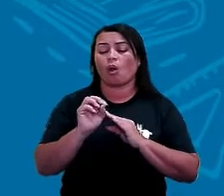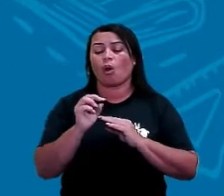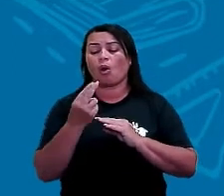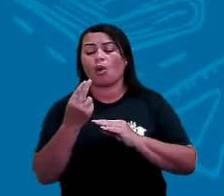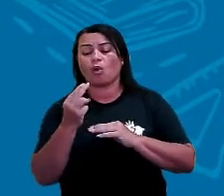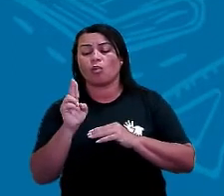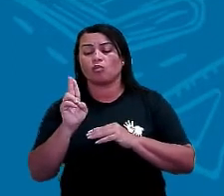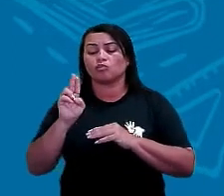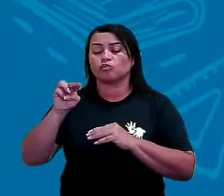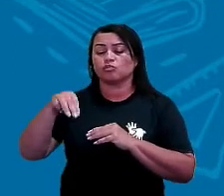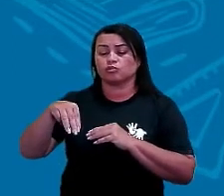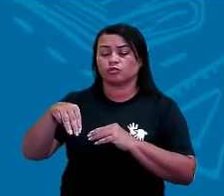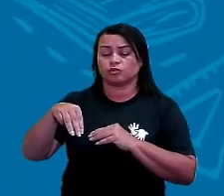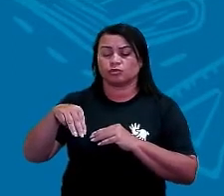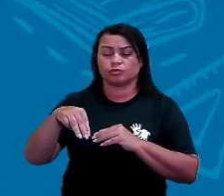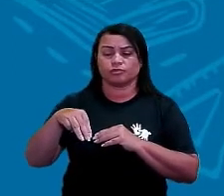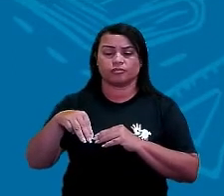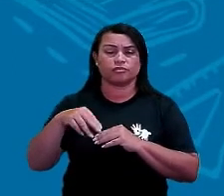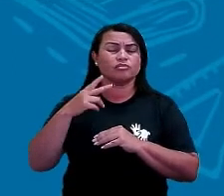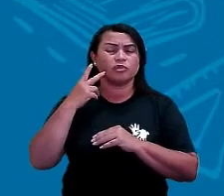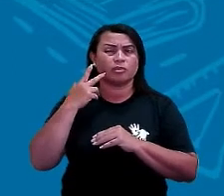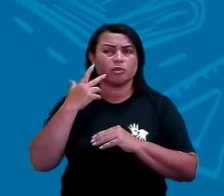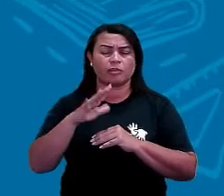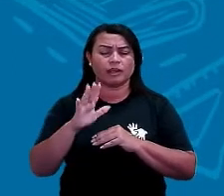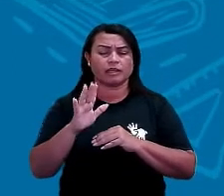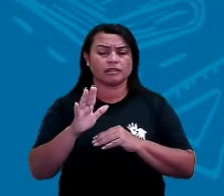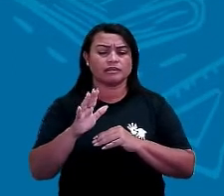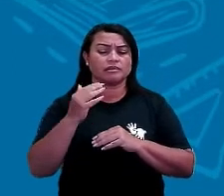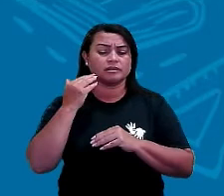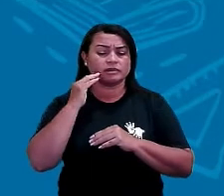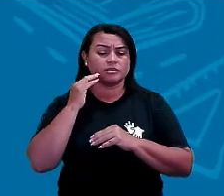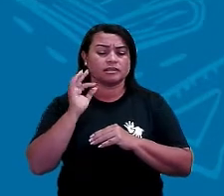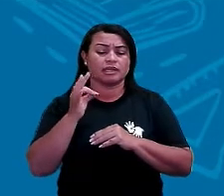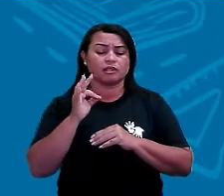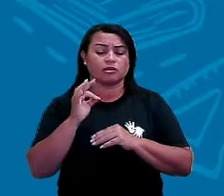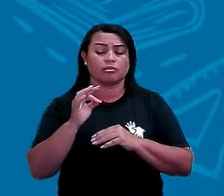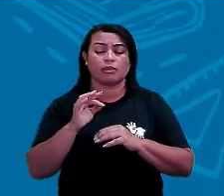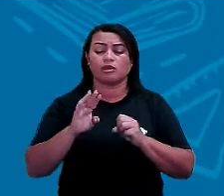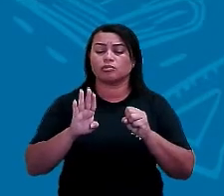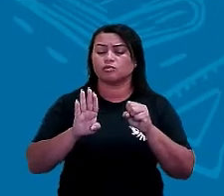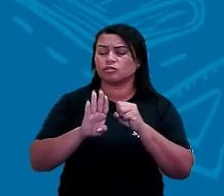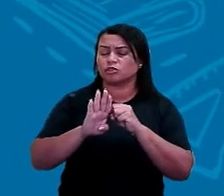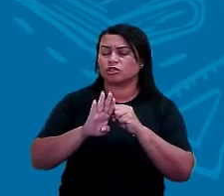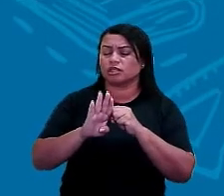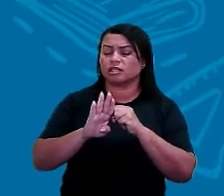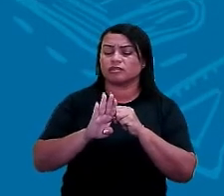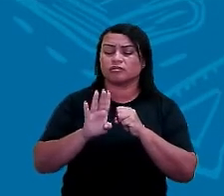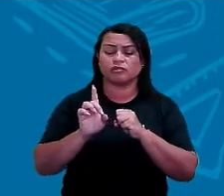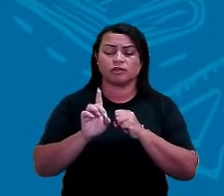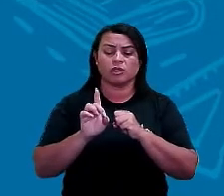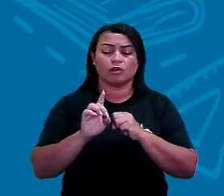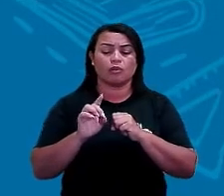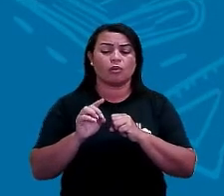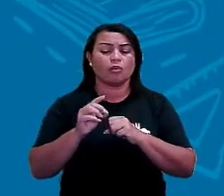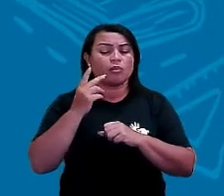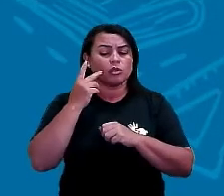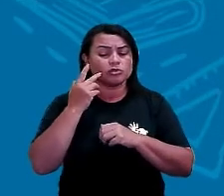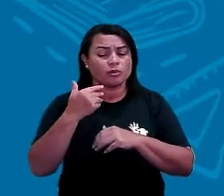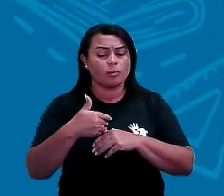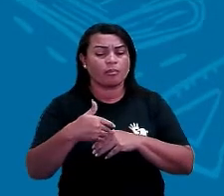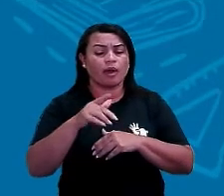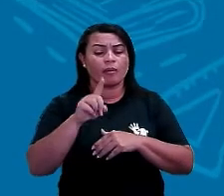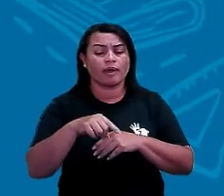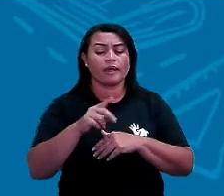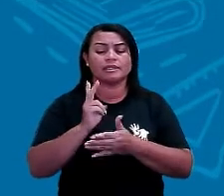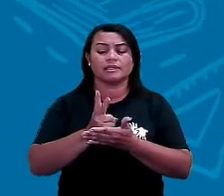não quando ele é um substantivo, como nesse segundo exemplo que pode acontecer. O mais comum é usarmos ele